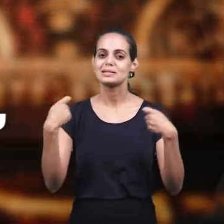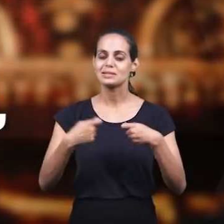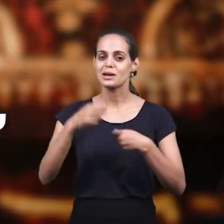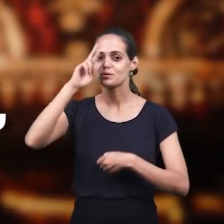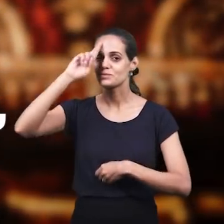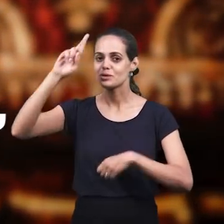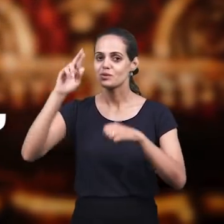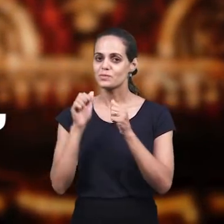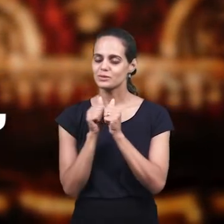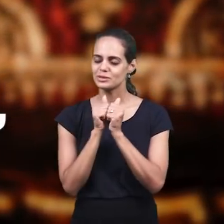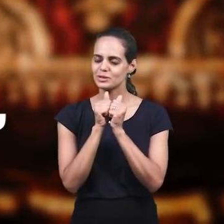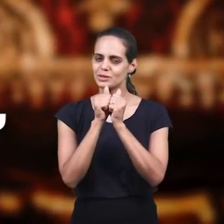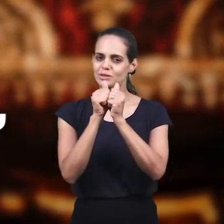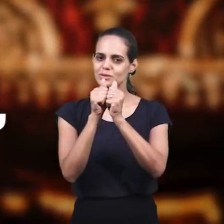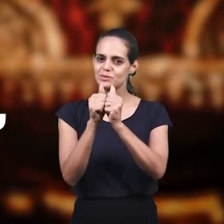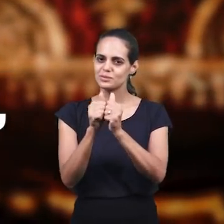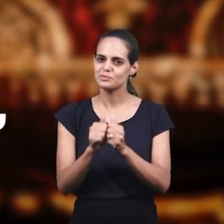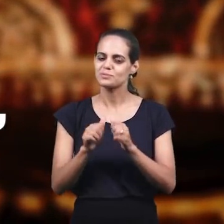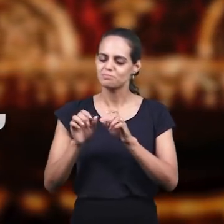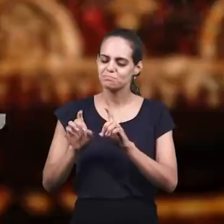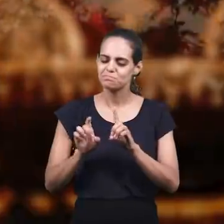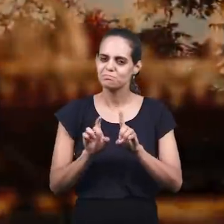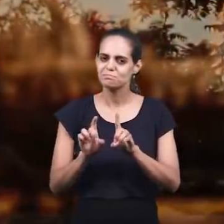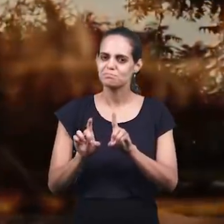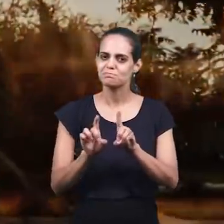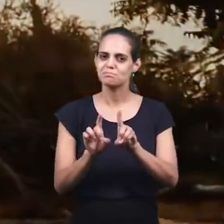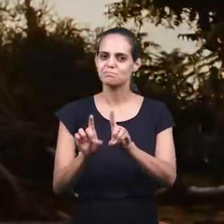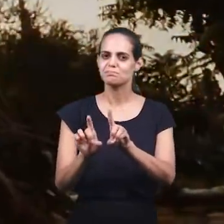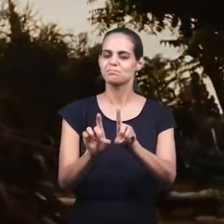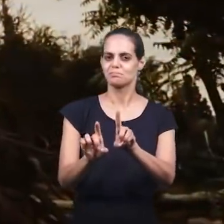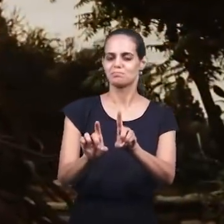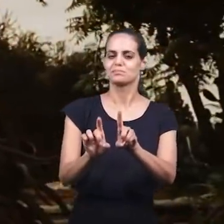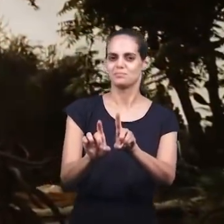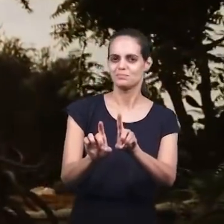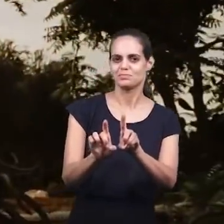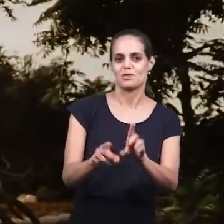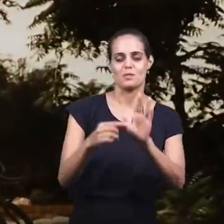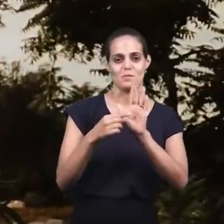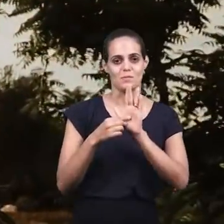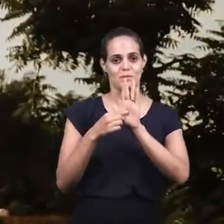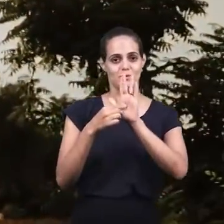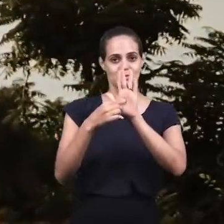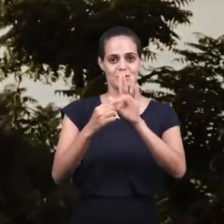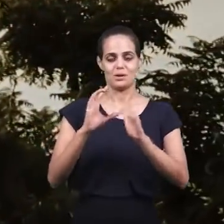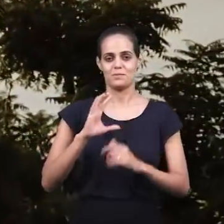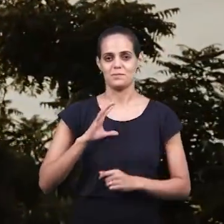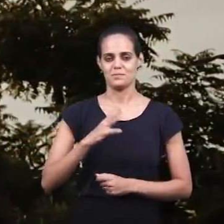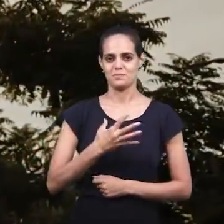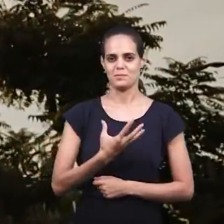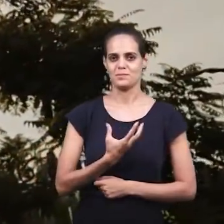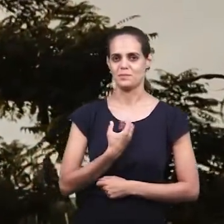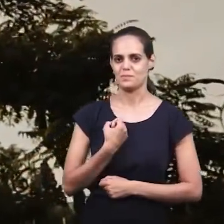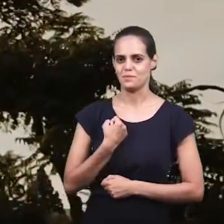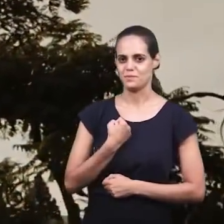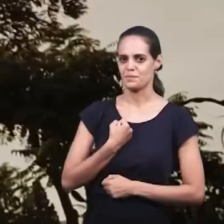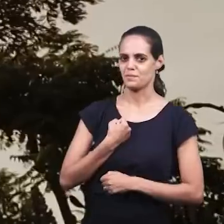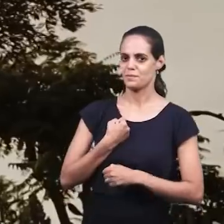precisares, estarei à disposição para mostrar a ti o